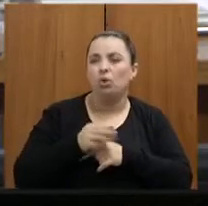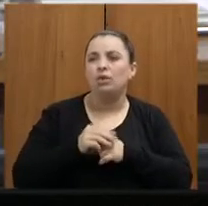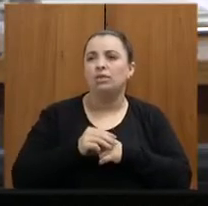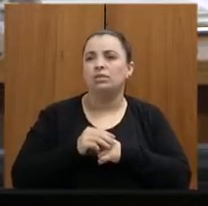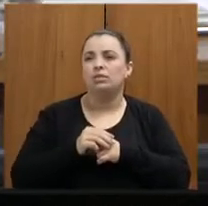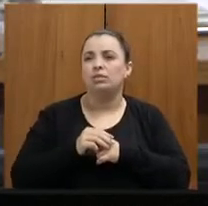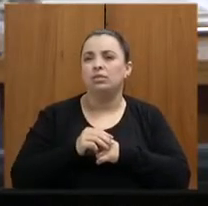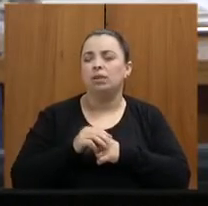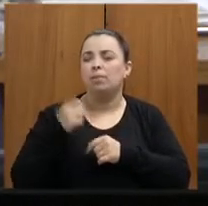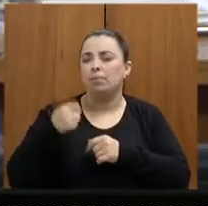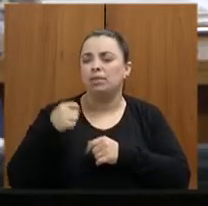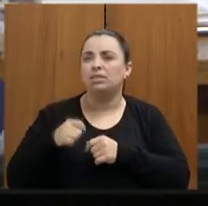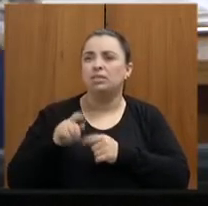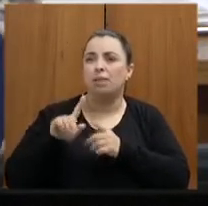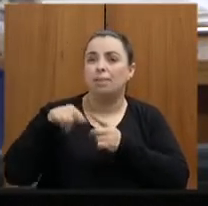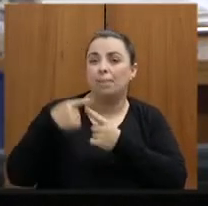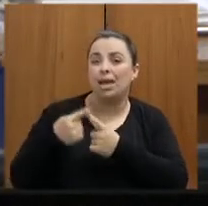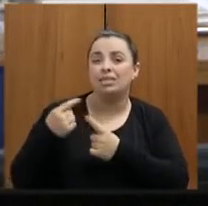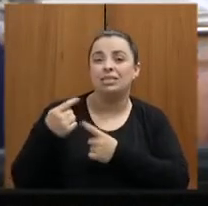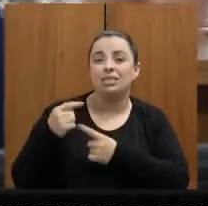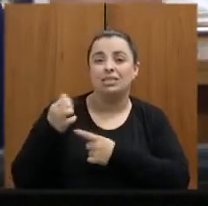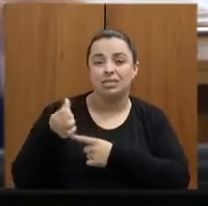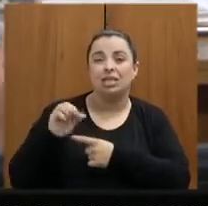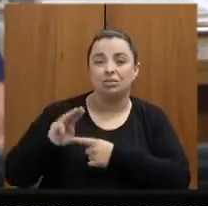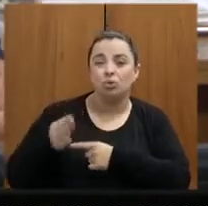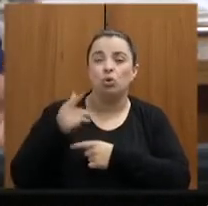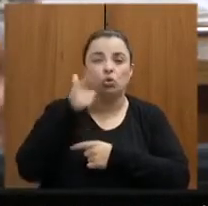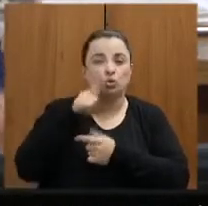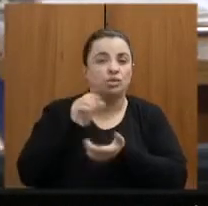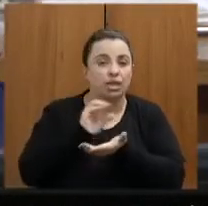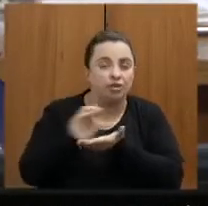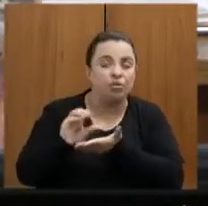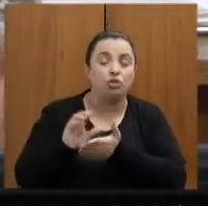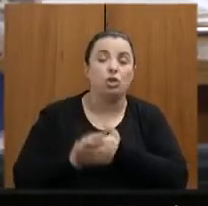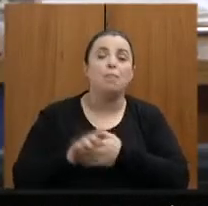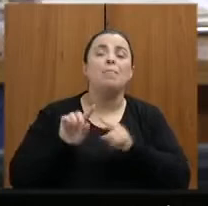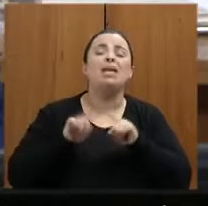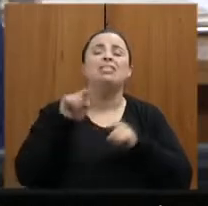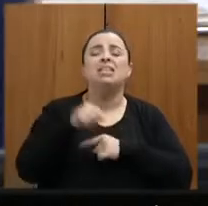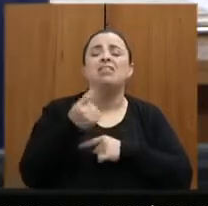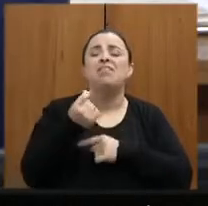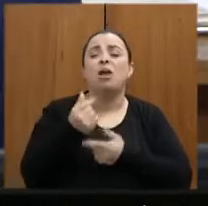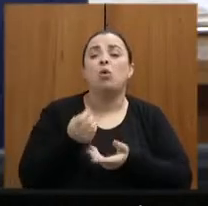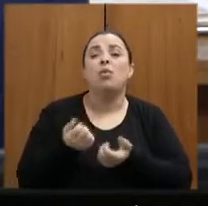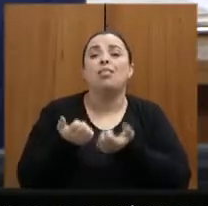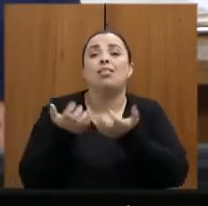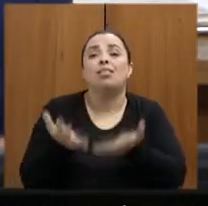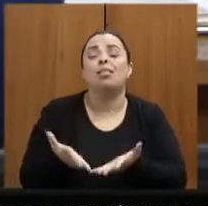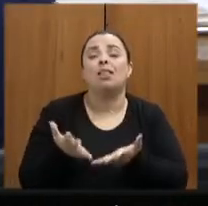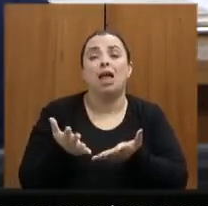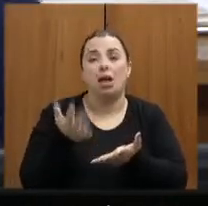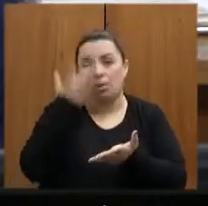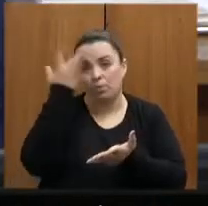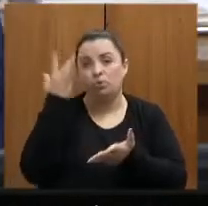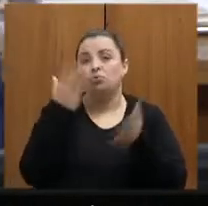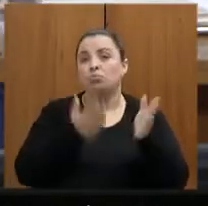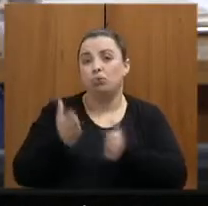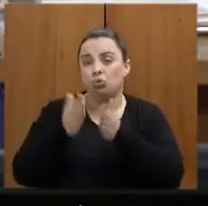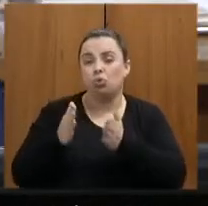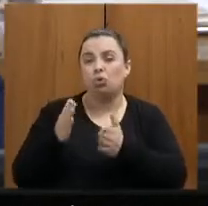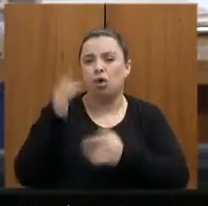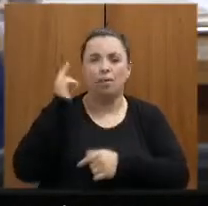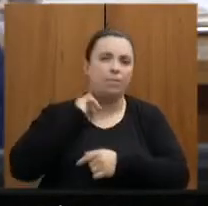recebermos a segunda parcela mas isso incentiva aquele produtor lá do Norte Minas do Nordeste de Minas a plantar